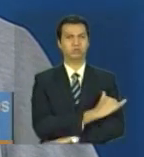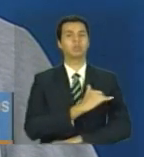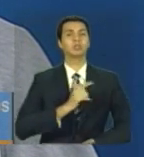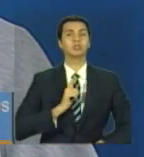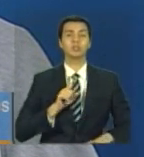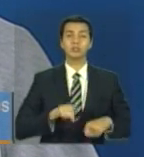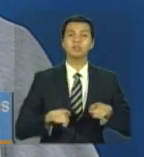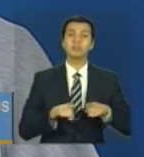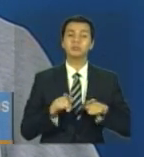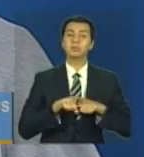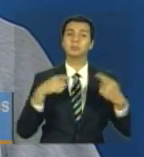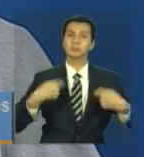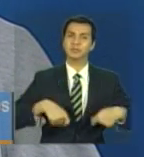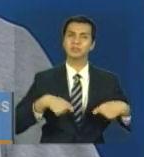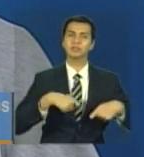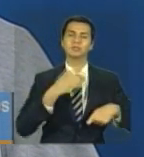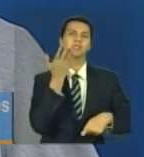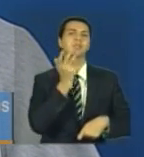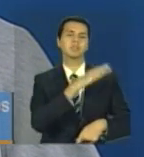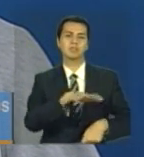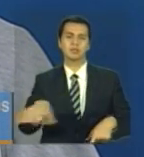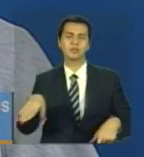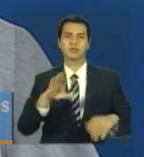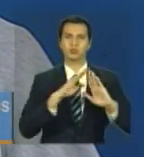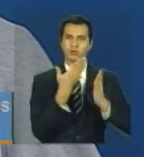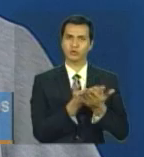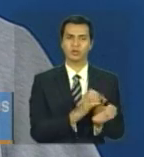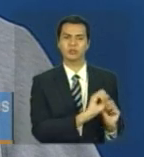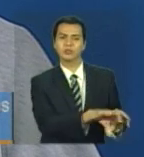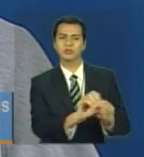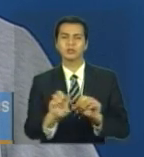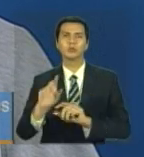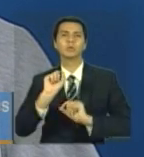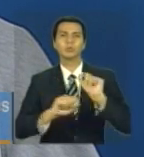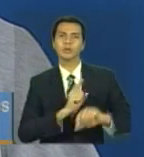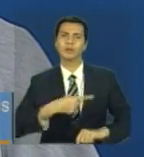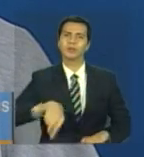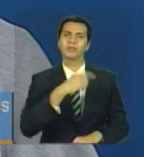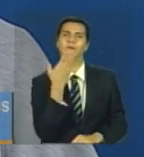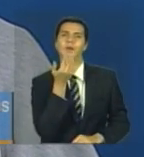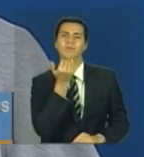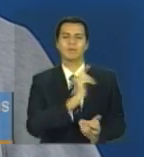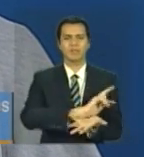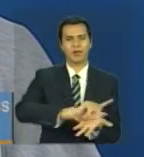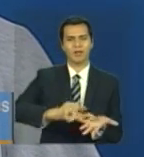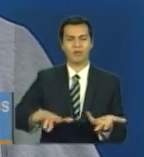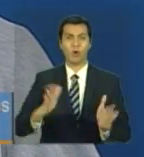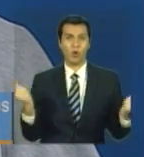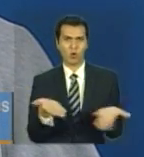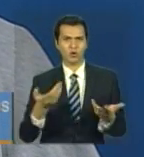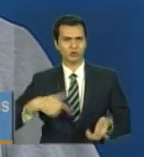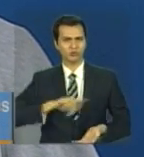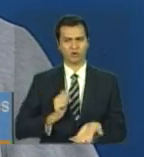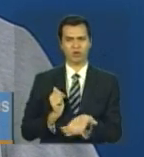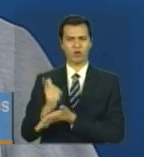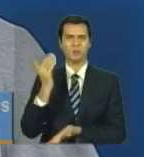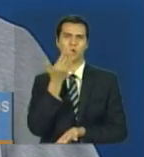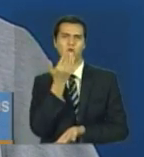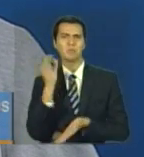diversidade alimentar. Né? Hoje em dia nós comemos alimentos mais prontos,